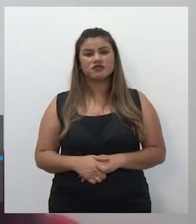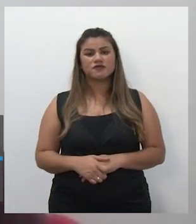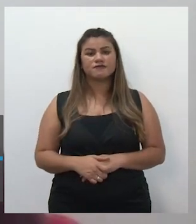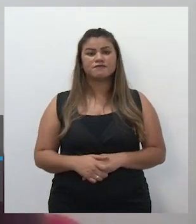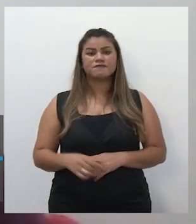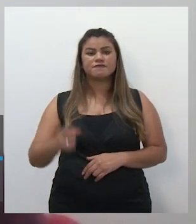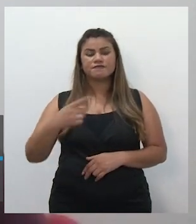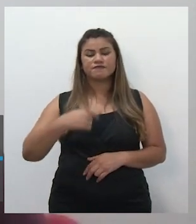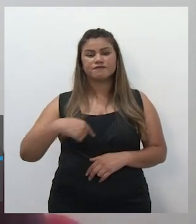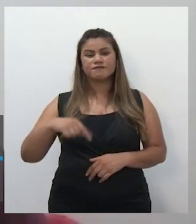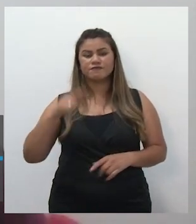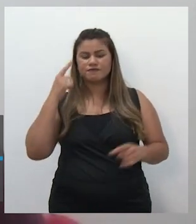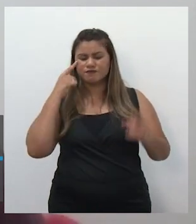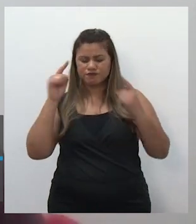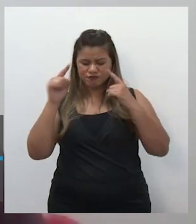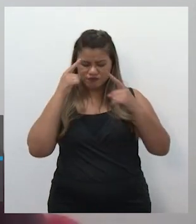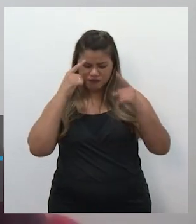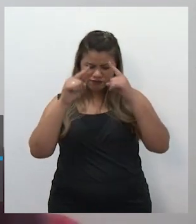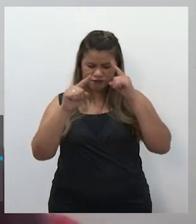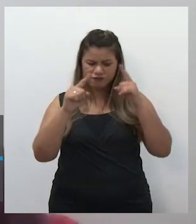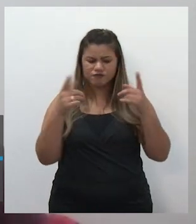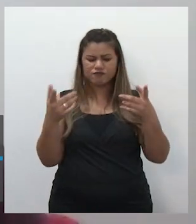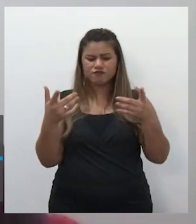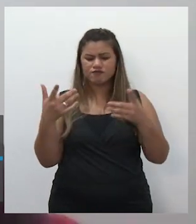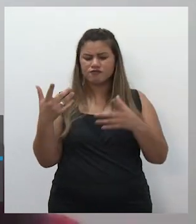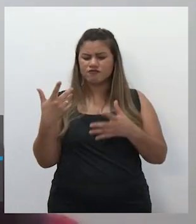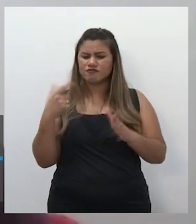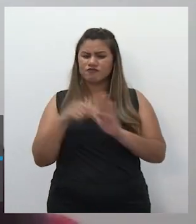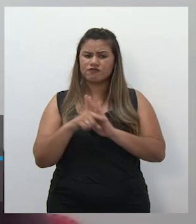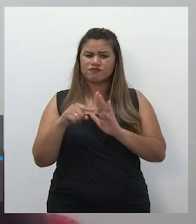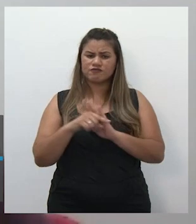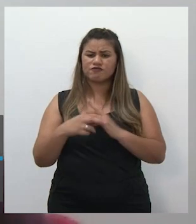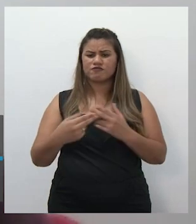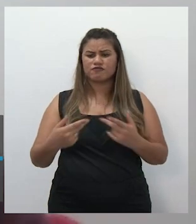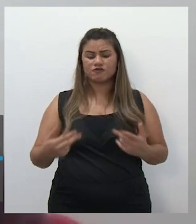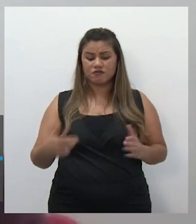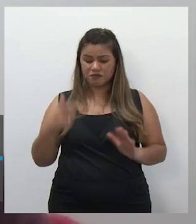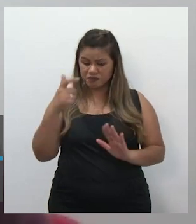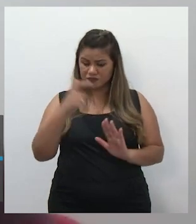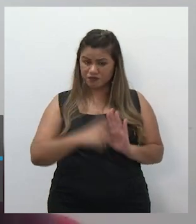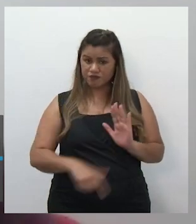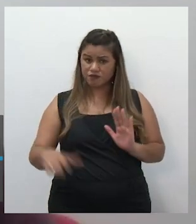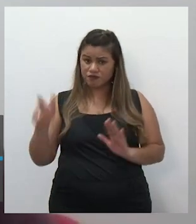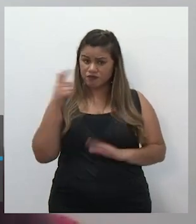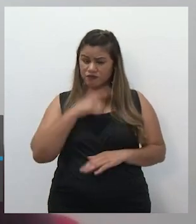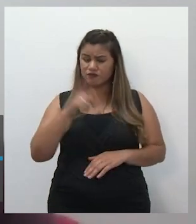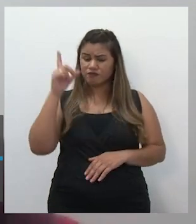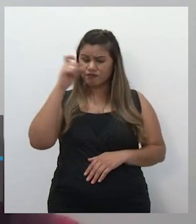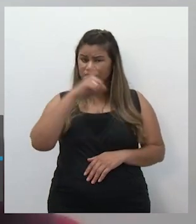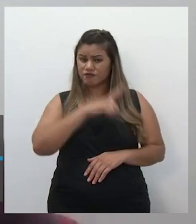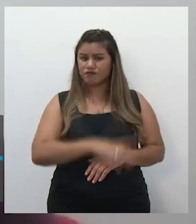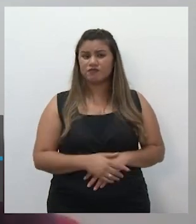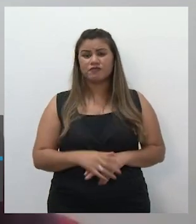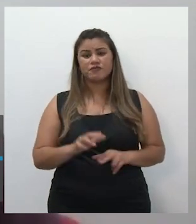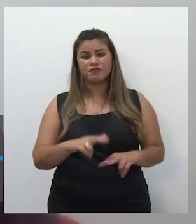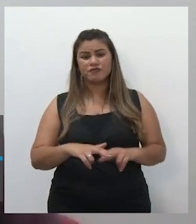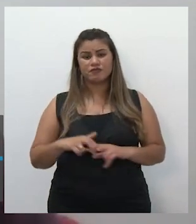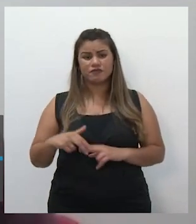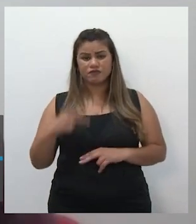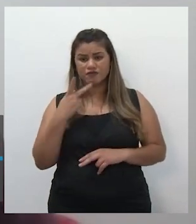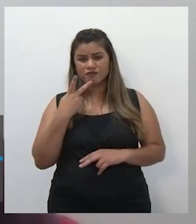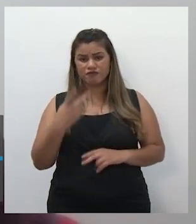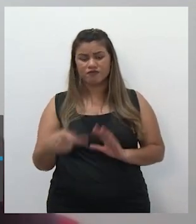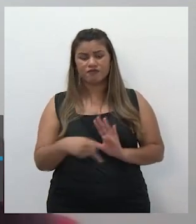que dúvidas surgem, uma série de questões surgem. Para que chegássemos a esse modelo, foi complicado. Por isso que eu digo, quando a gente fala de corpo para a área